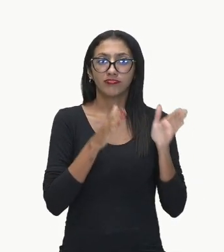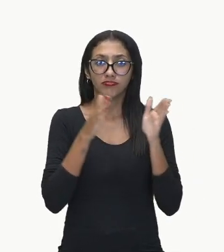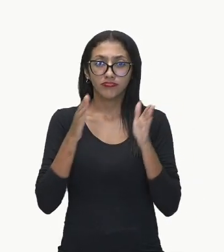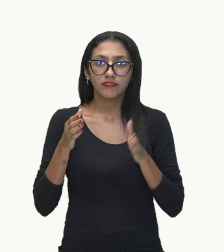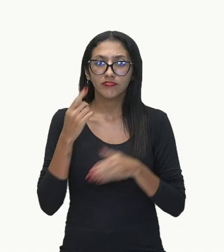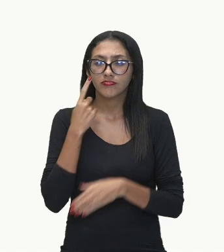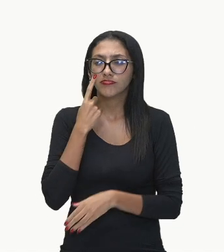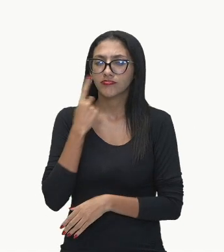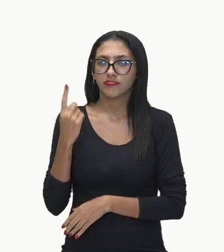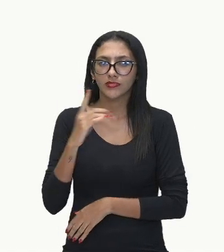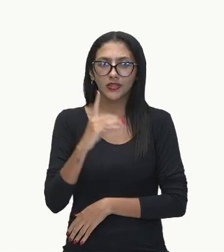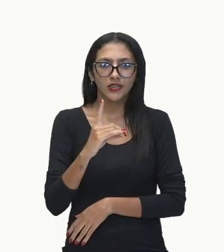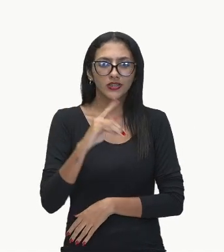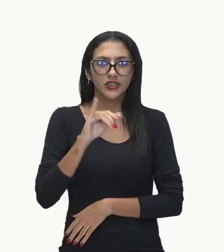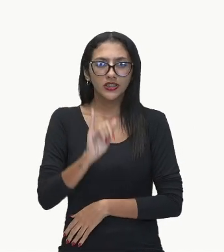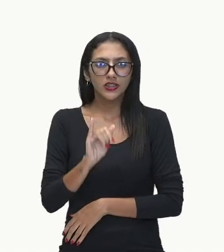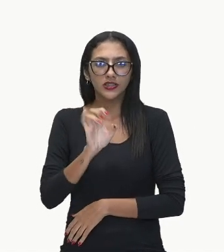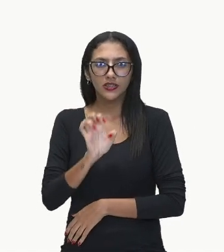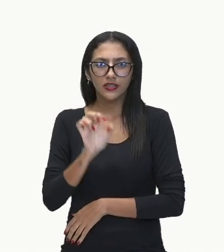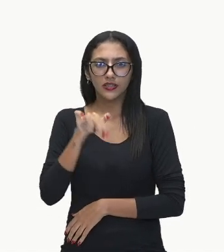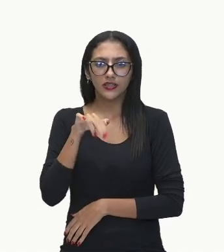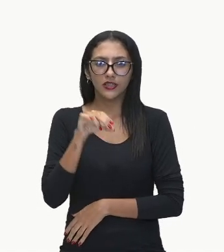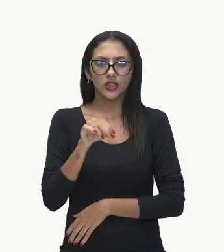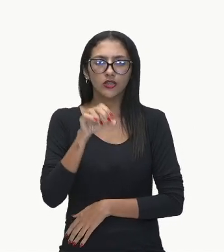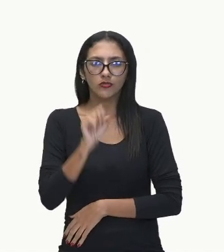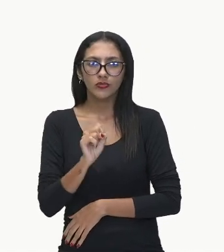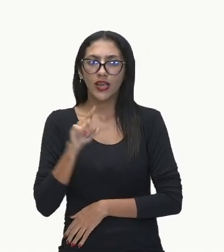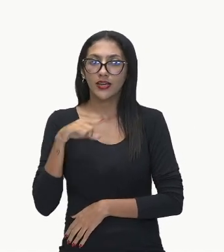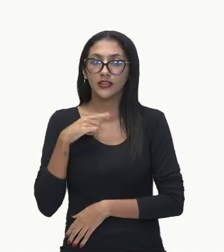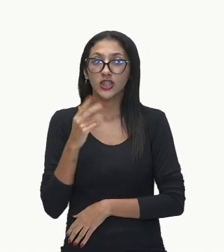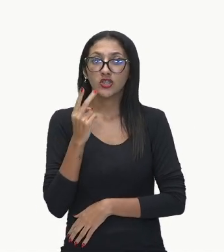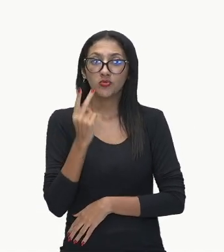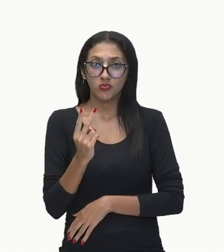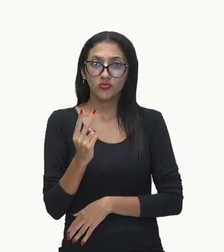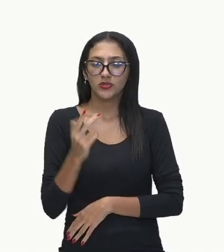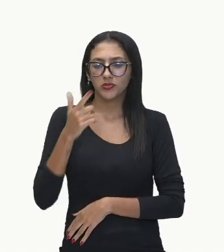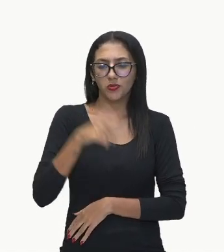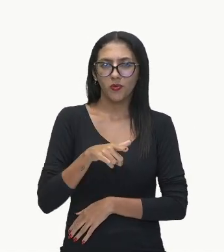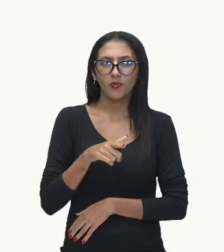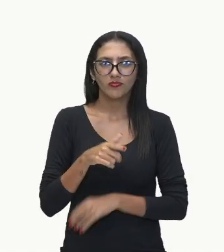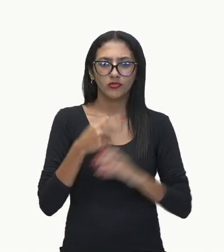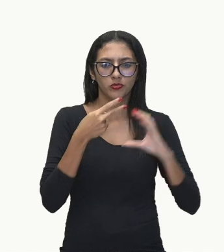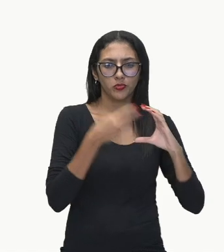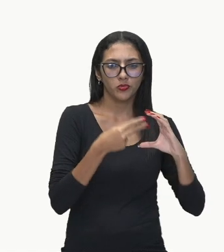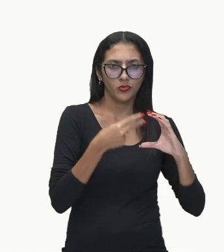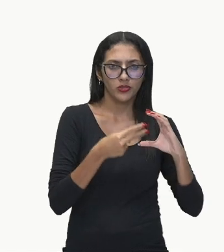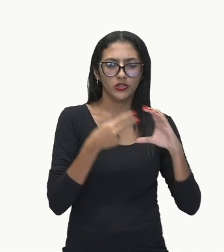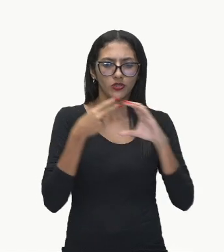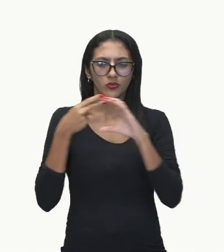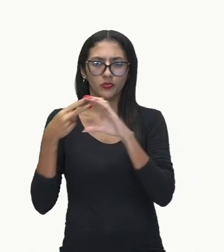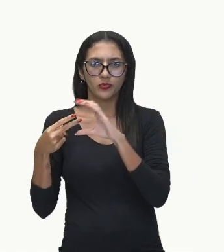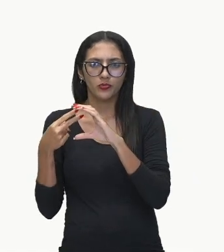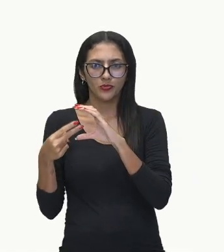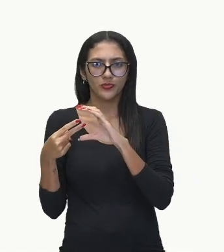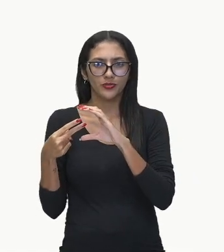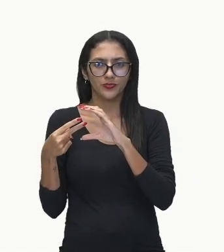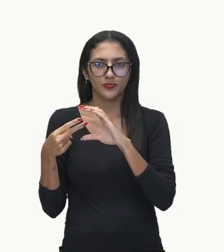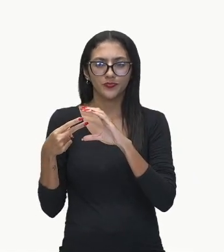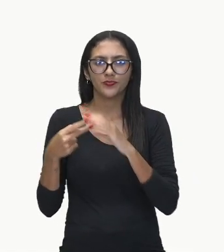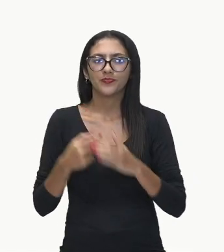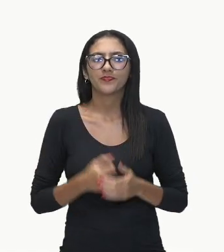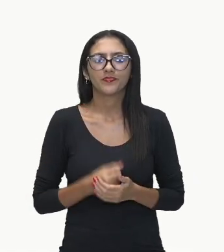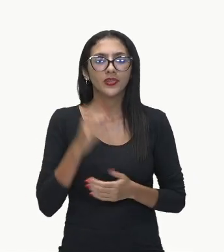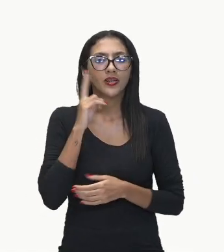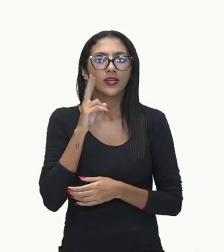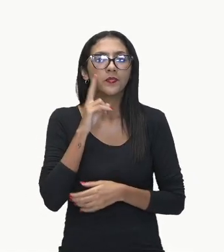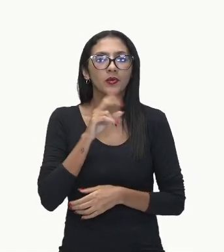alcadienos têm duas duplas ligações, tá? Então, para não esquecer, para não se confundirem, alceno tem